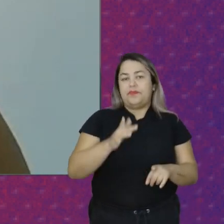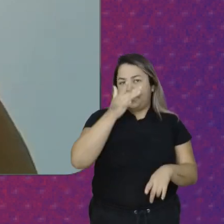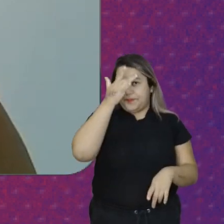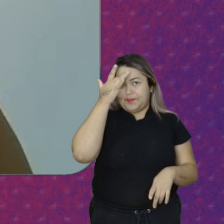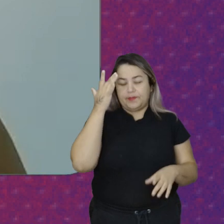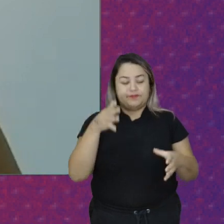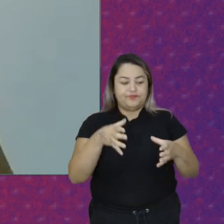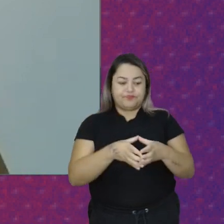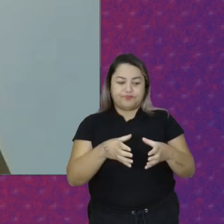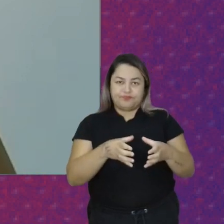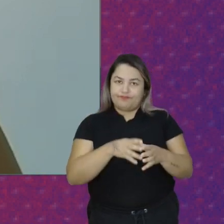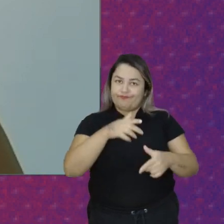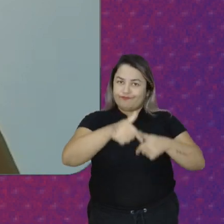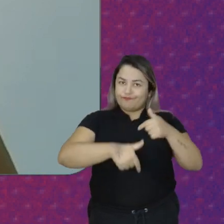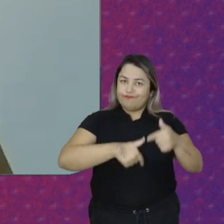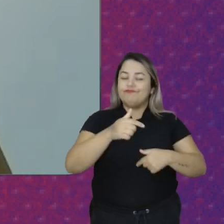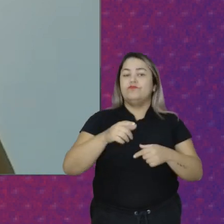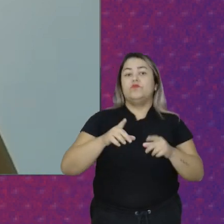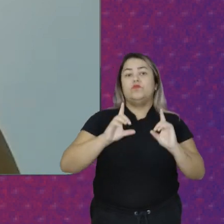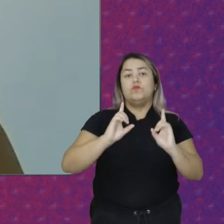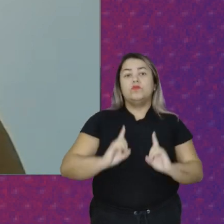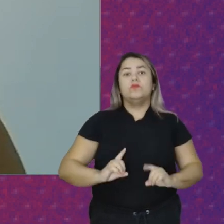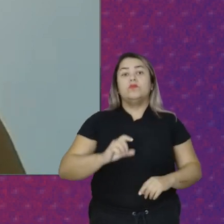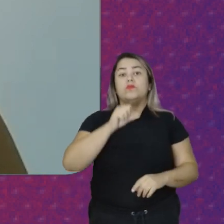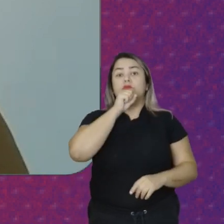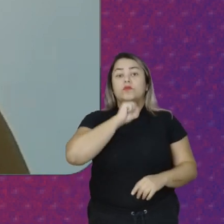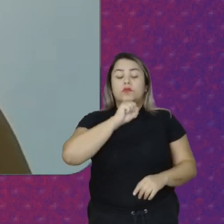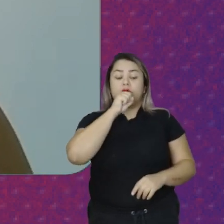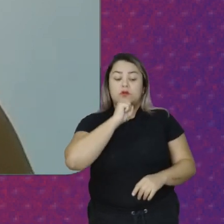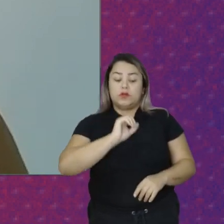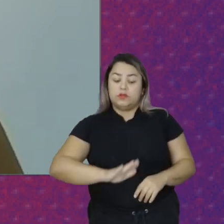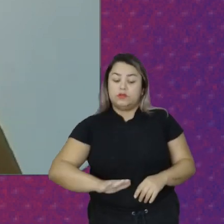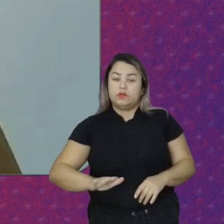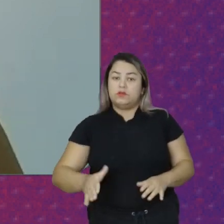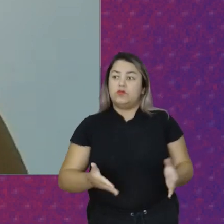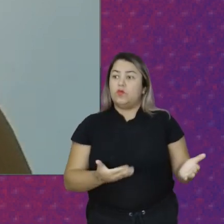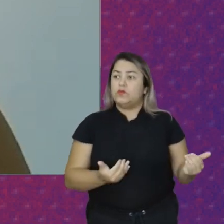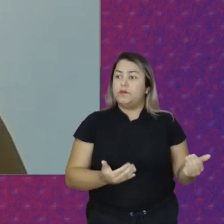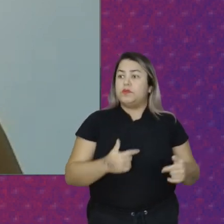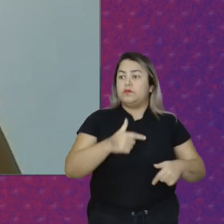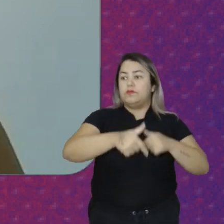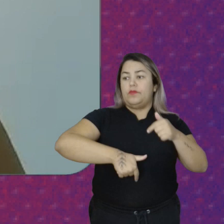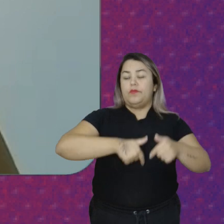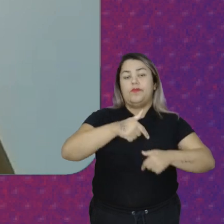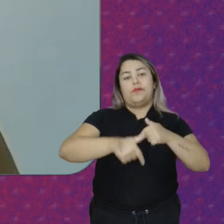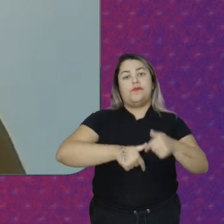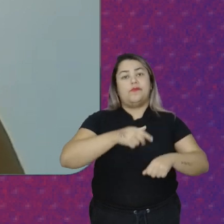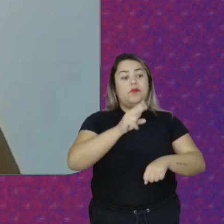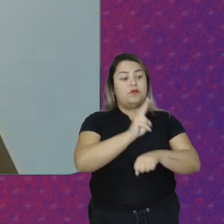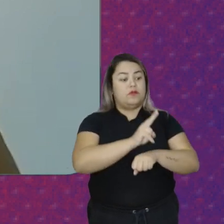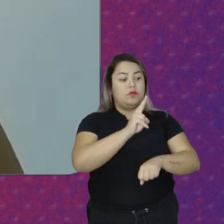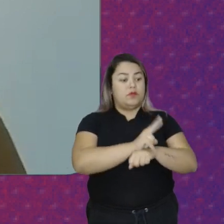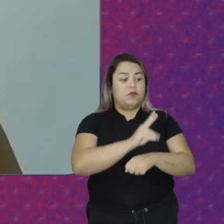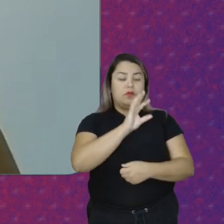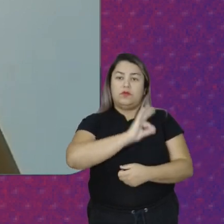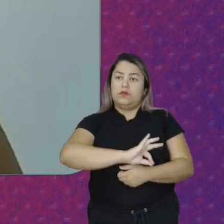são pessoas com deficiência, pessoas idosas, crianças e adolescentes e trabalhadoras do cuidado, remuneradas e